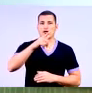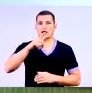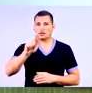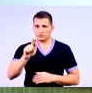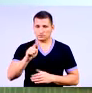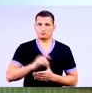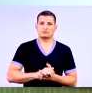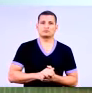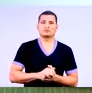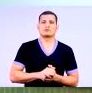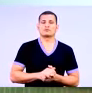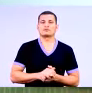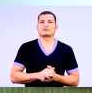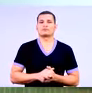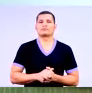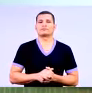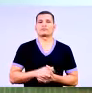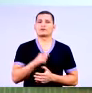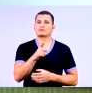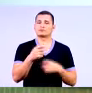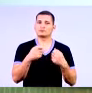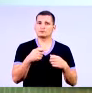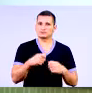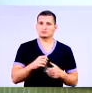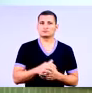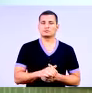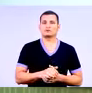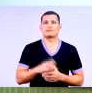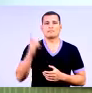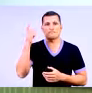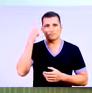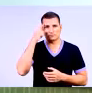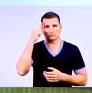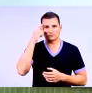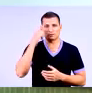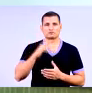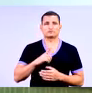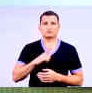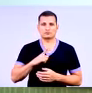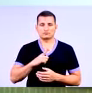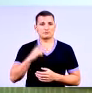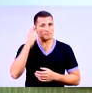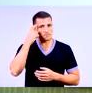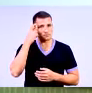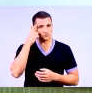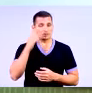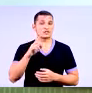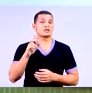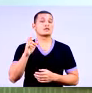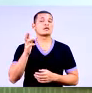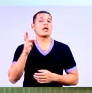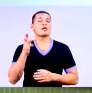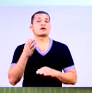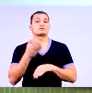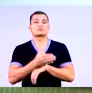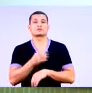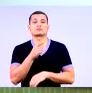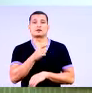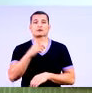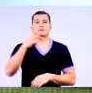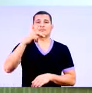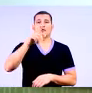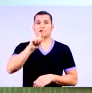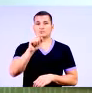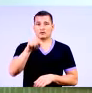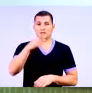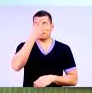páginas comerciais, você tem que levar em conta, né, e ter em mente que quem vai acessar aquela página vai ser